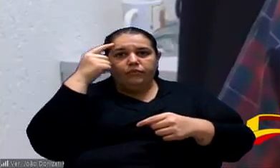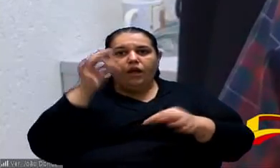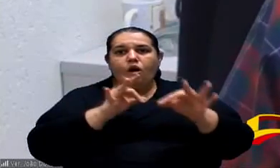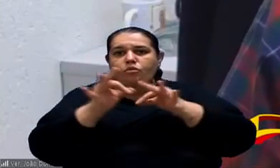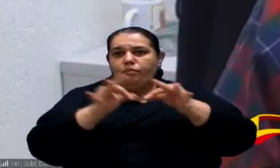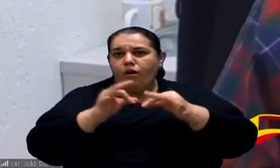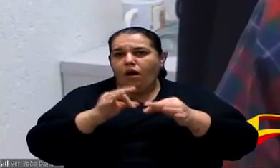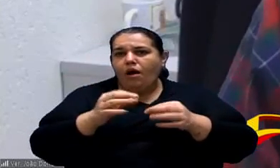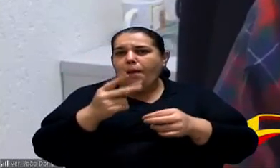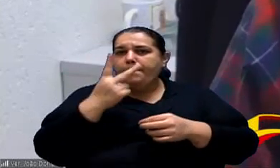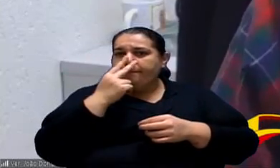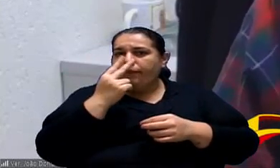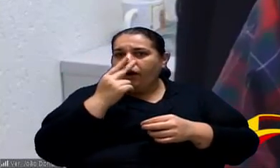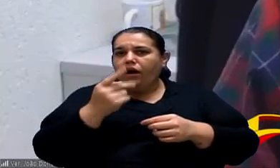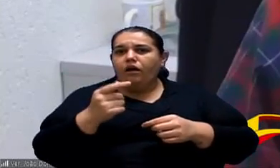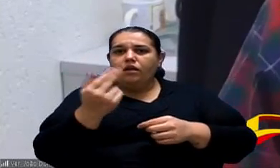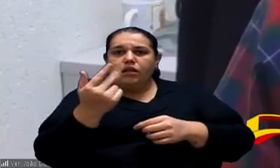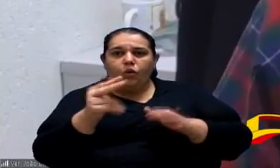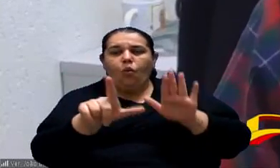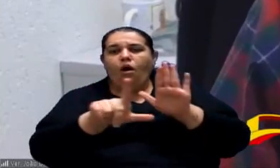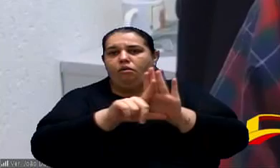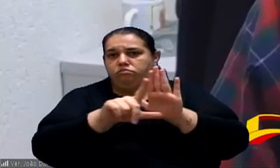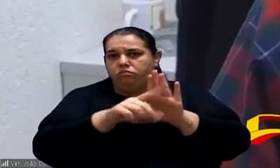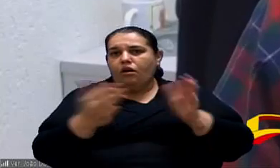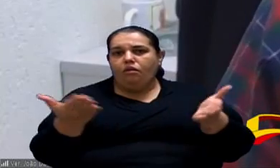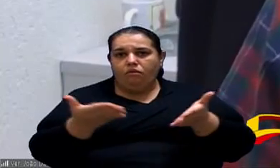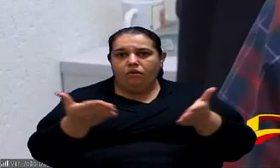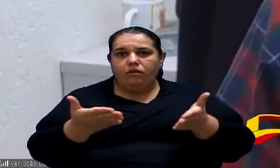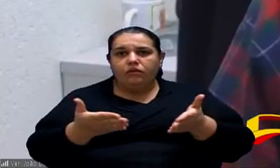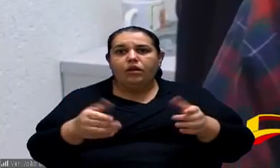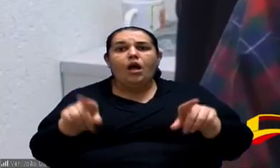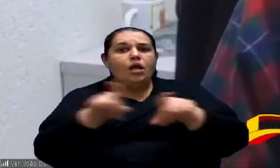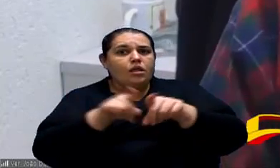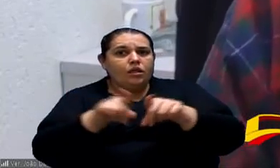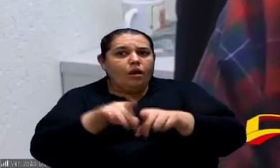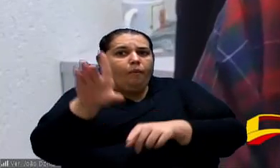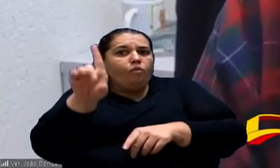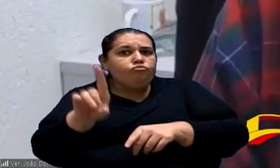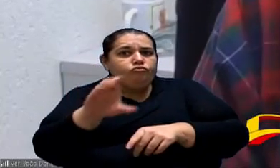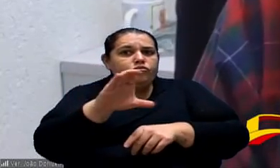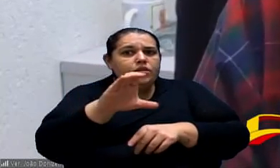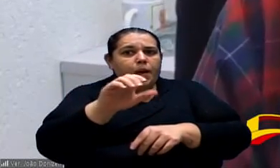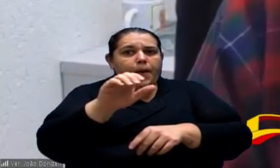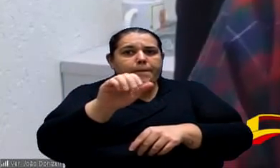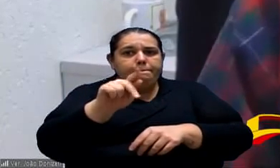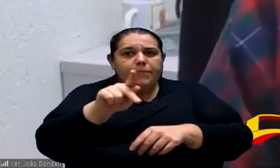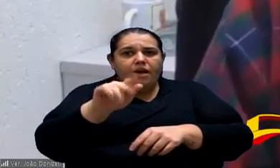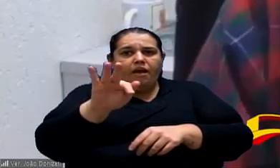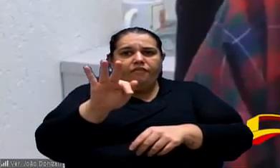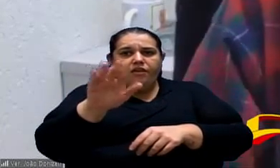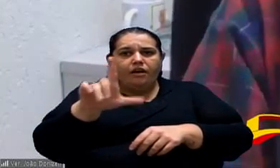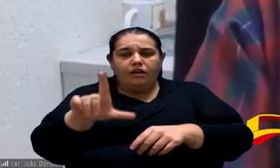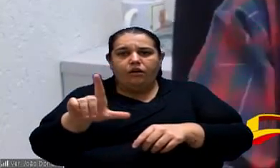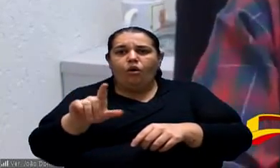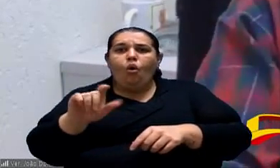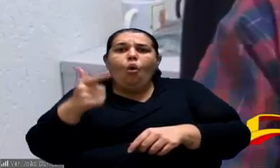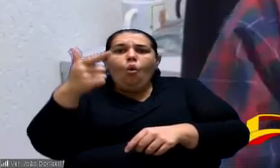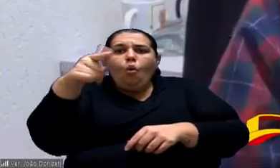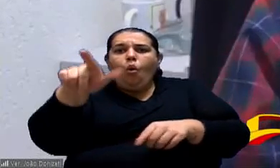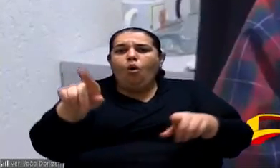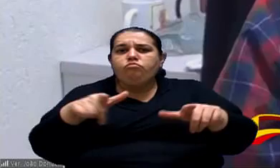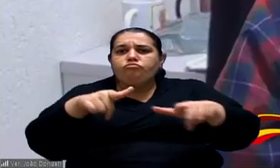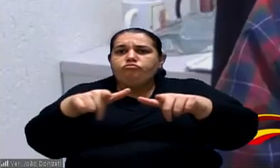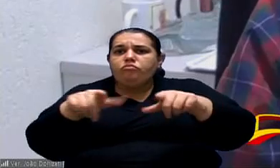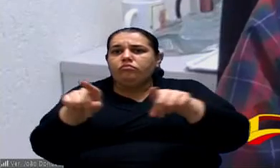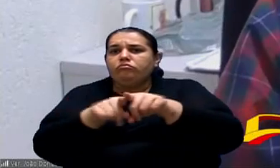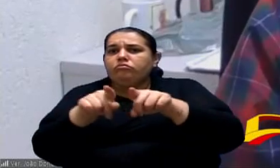que tenha tempo de atendimento do CPFL também, não só o CPFL, outros serviços também, até em